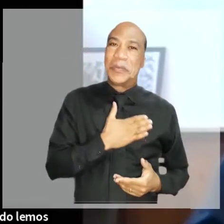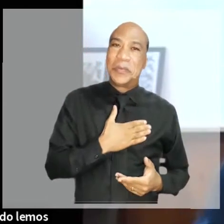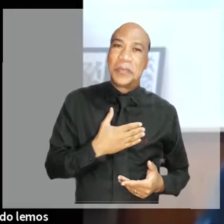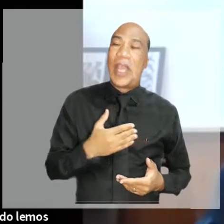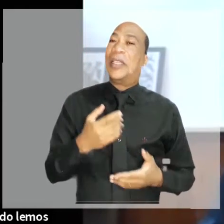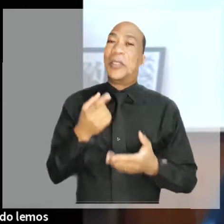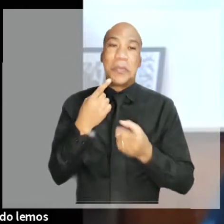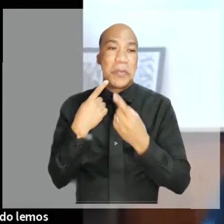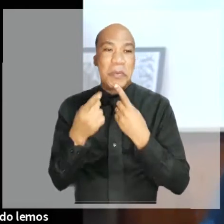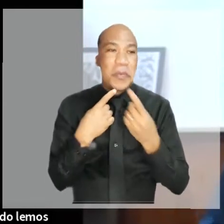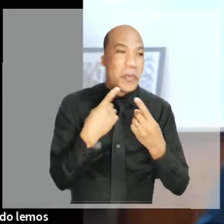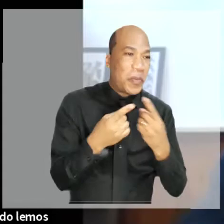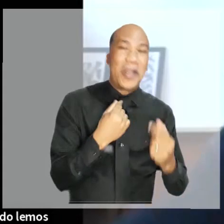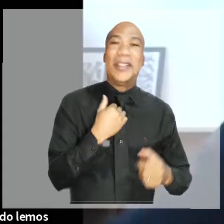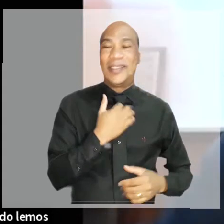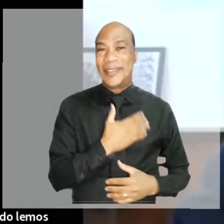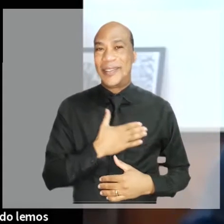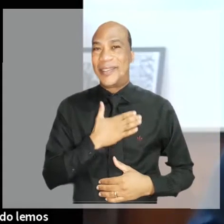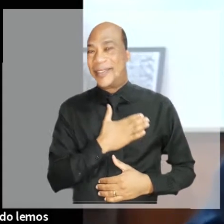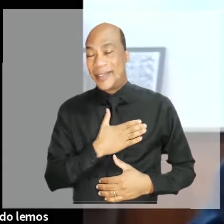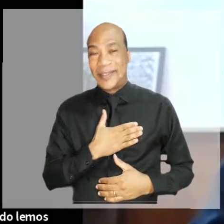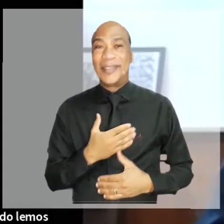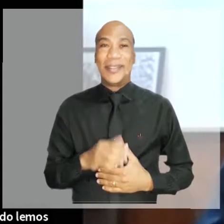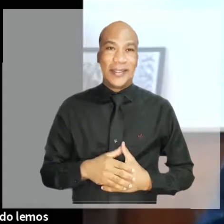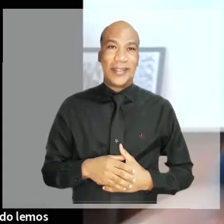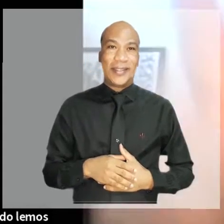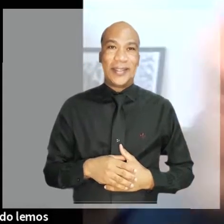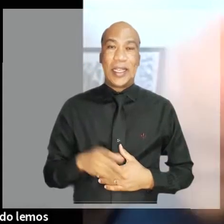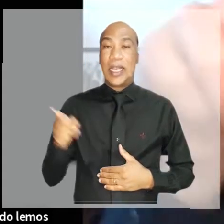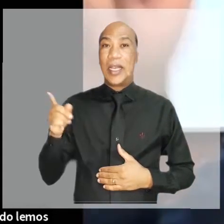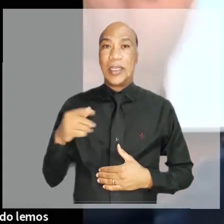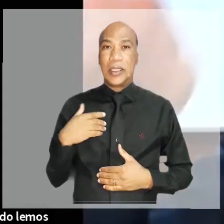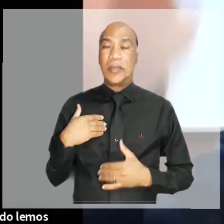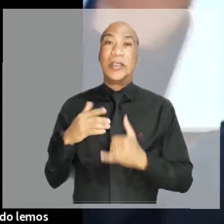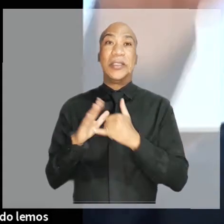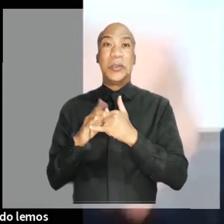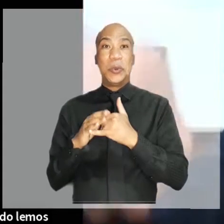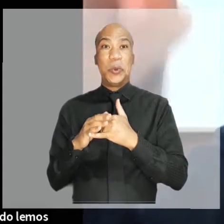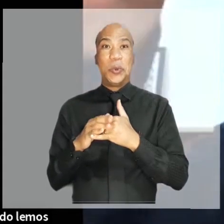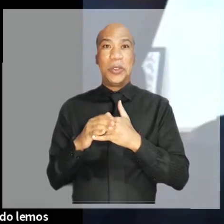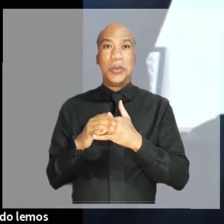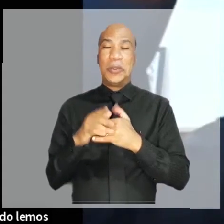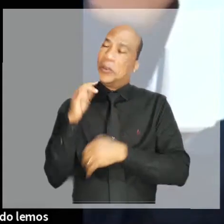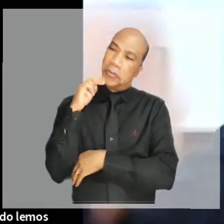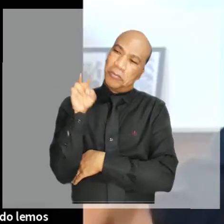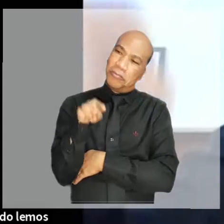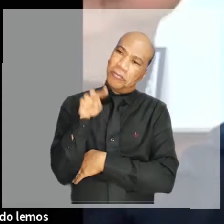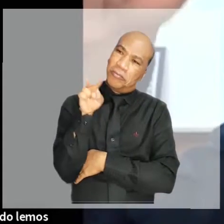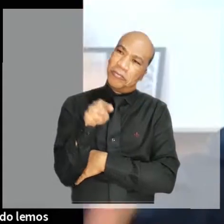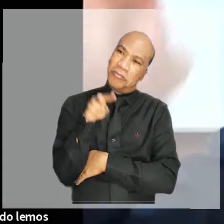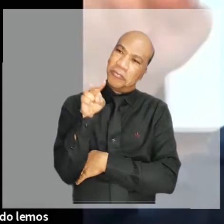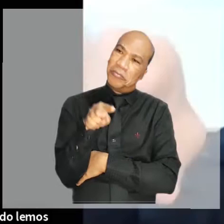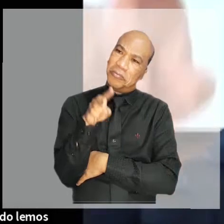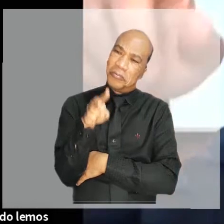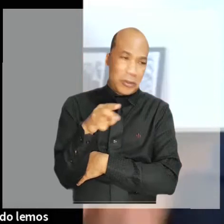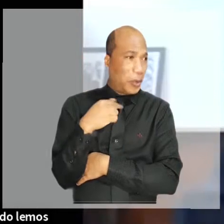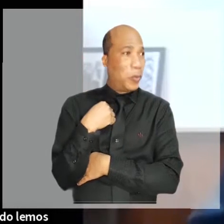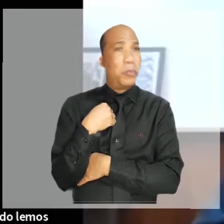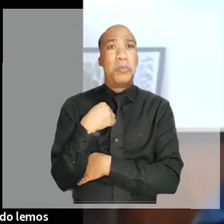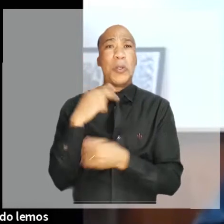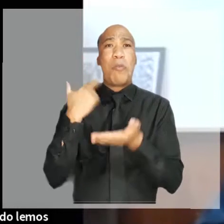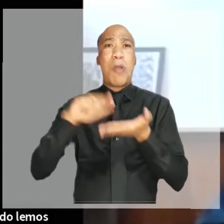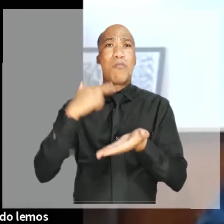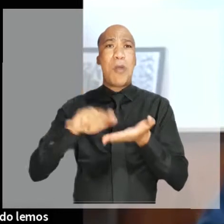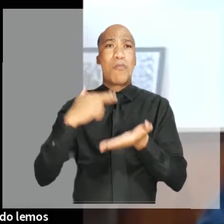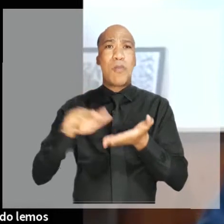poder conversar, e vamos também ver se o pessoal da audiência, eu estava até agora no YouTube, e estava vendo que está bem movimentado lá